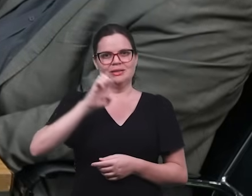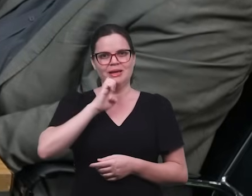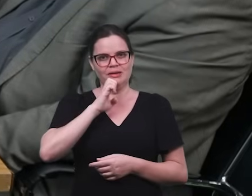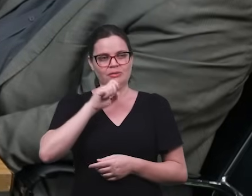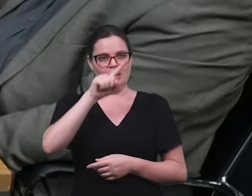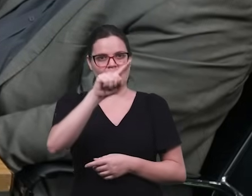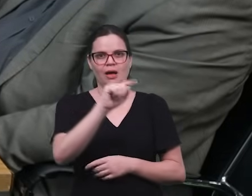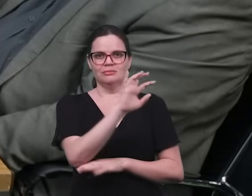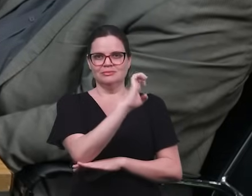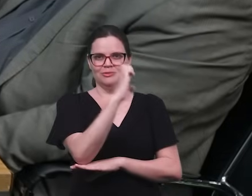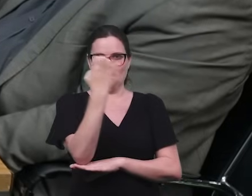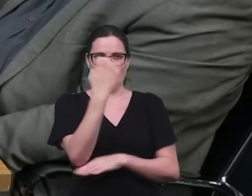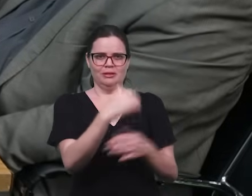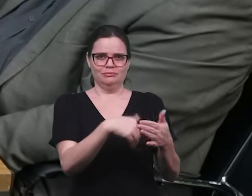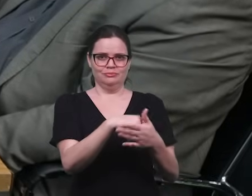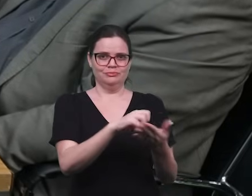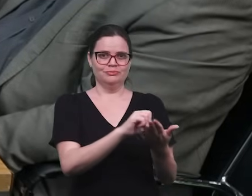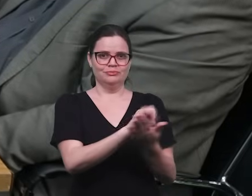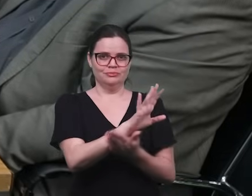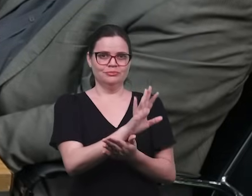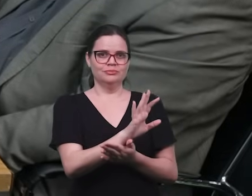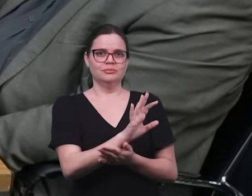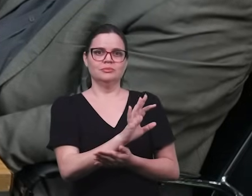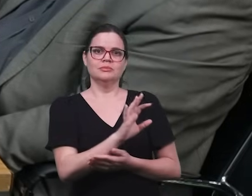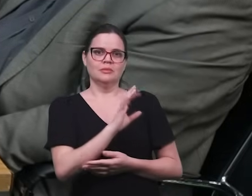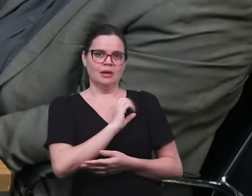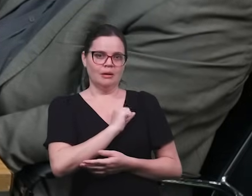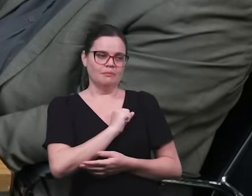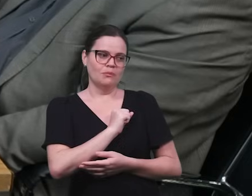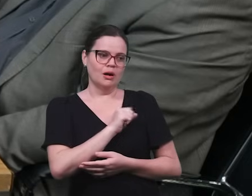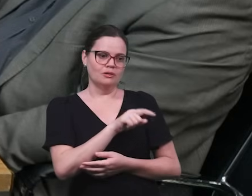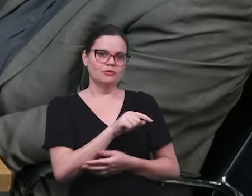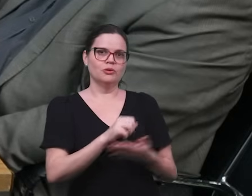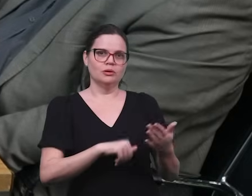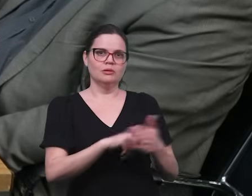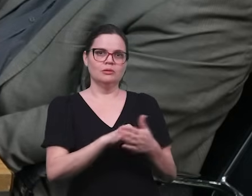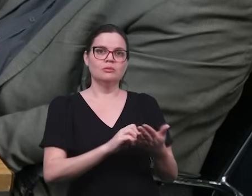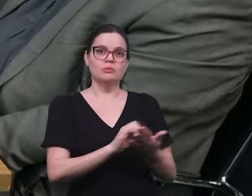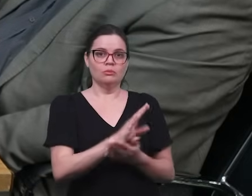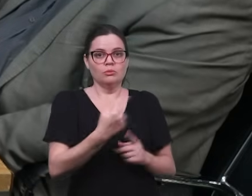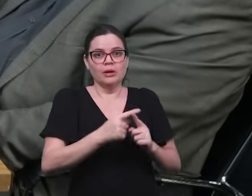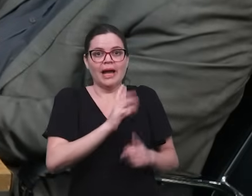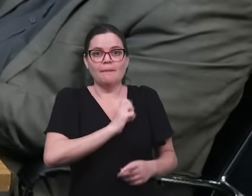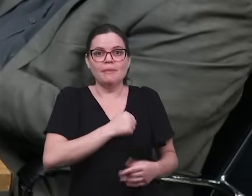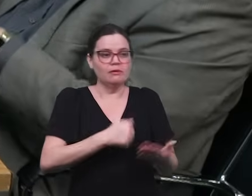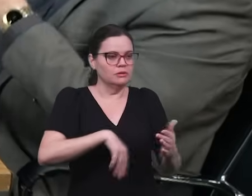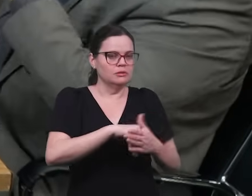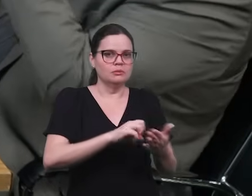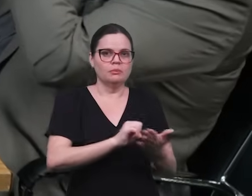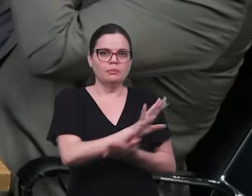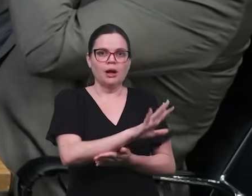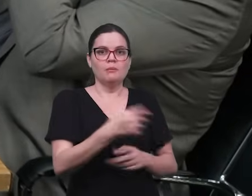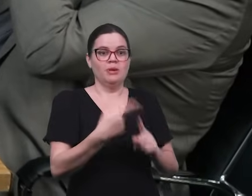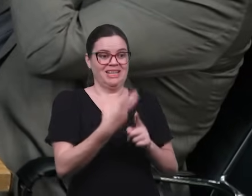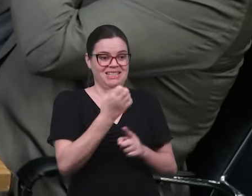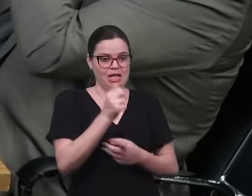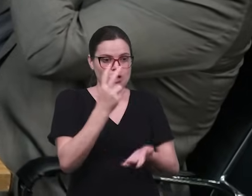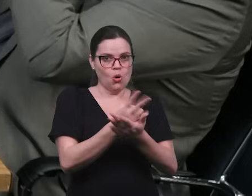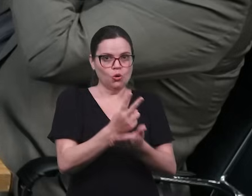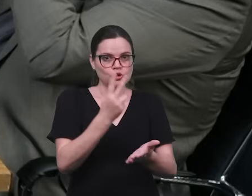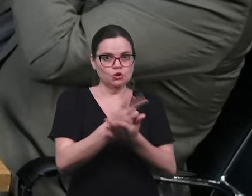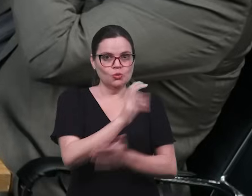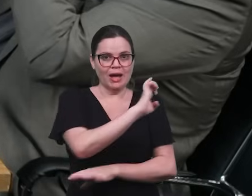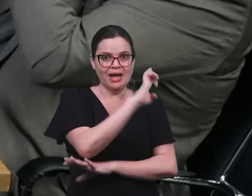nos excluiu por amor. Né? Glória a Deus. Adão e Eva foram excluídos por amor. Porque se